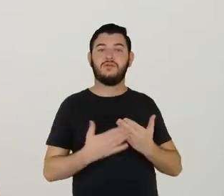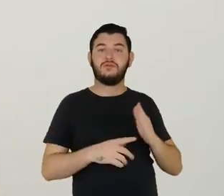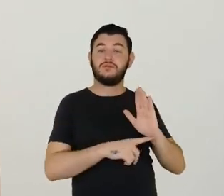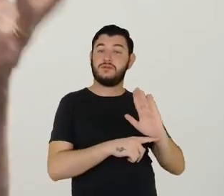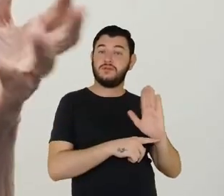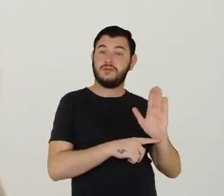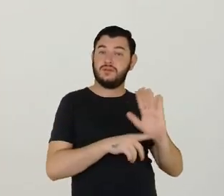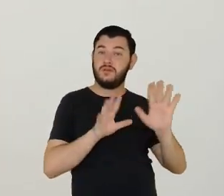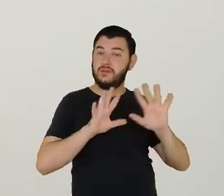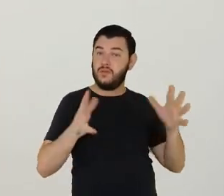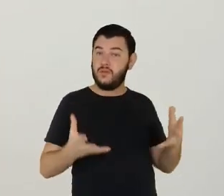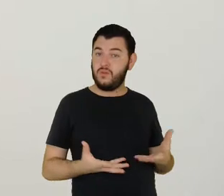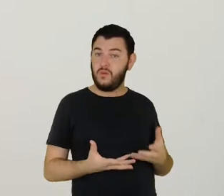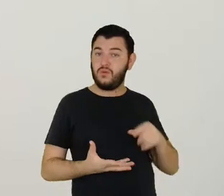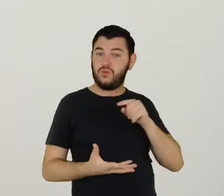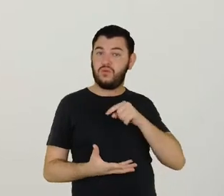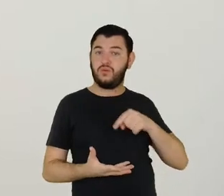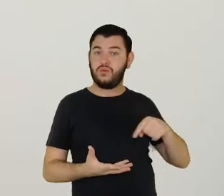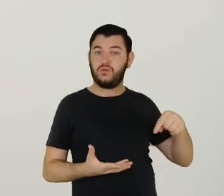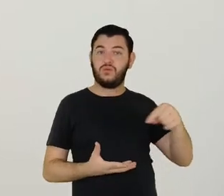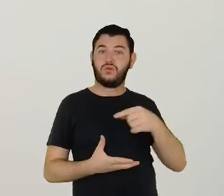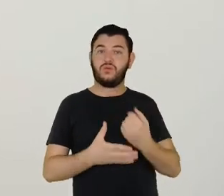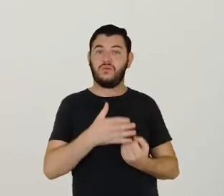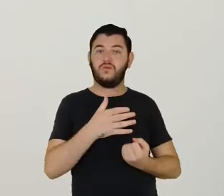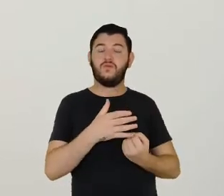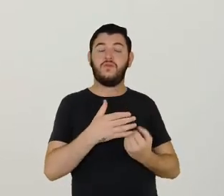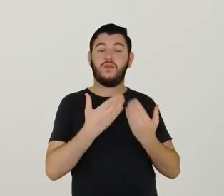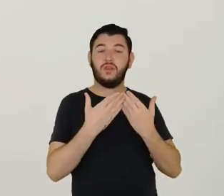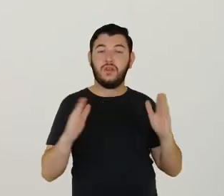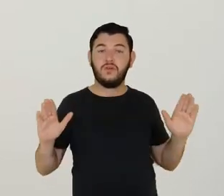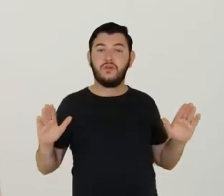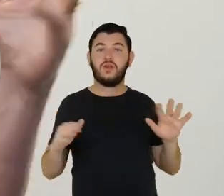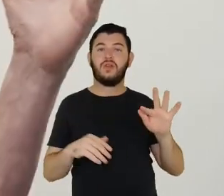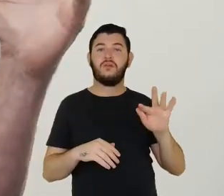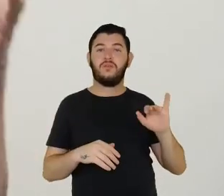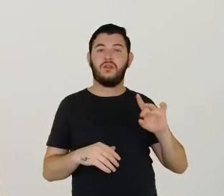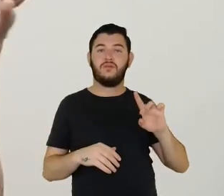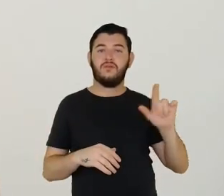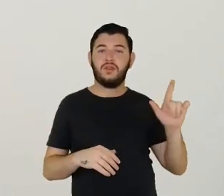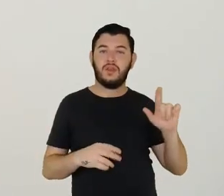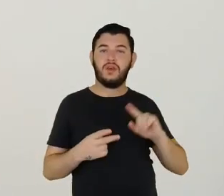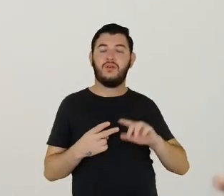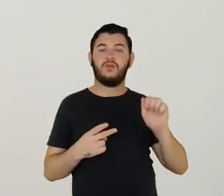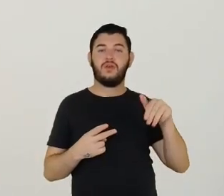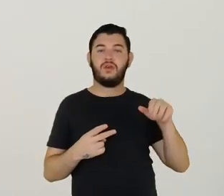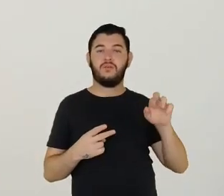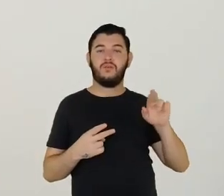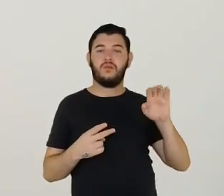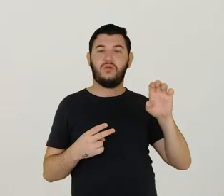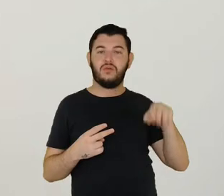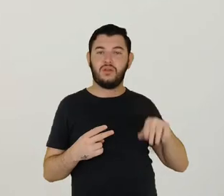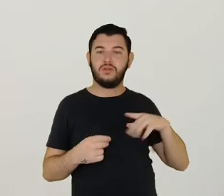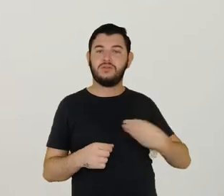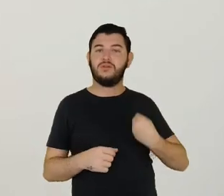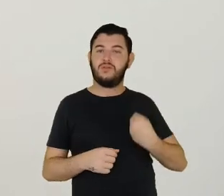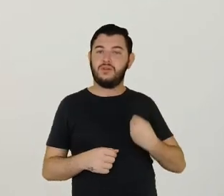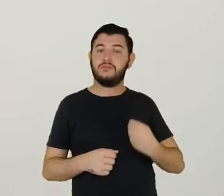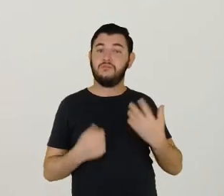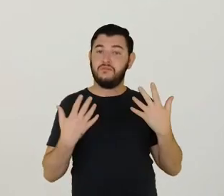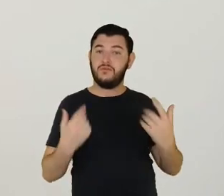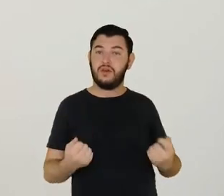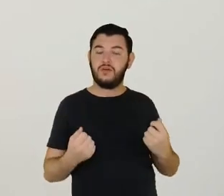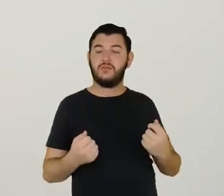Fidel, o Amorim estava lá e tal. Vamos embora. Alugamos um ônibusinho velhinho e fomos uma turminha de Maricá lá para a Escola